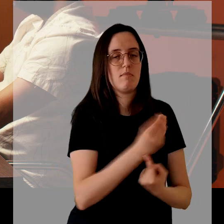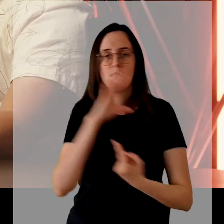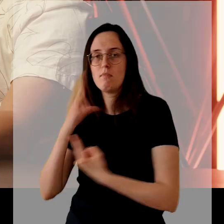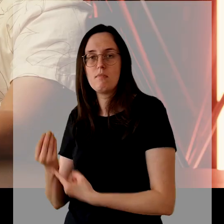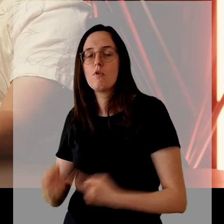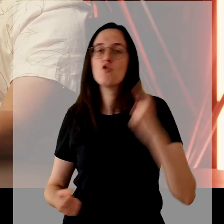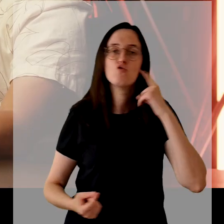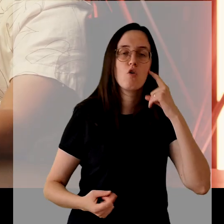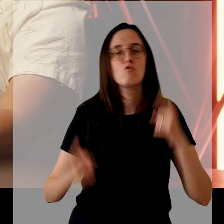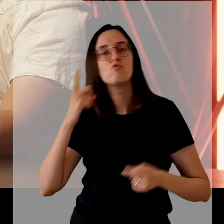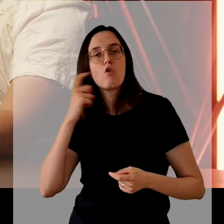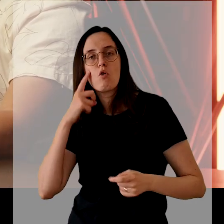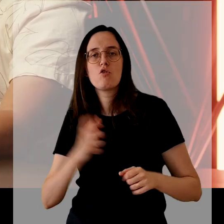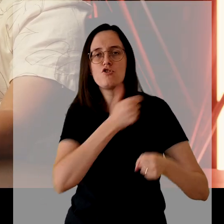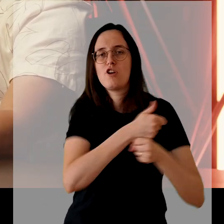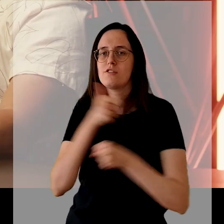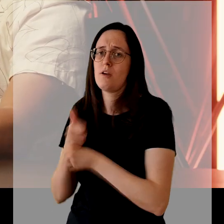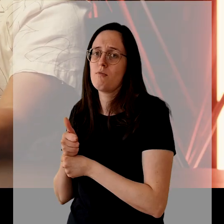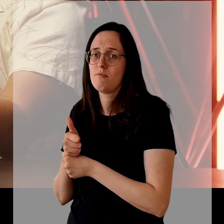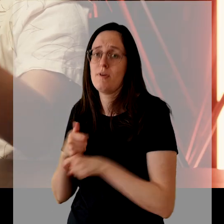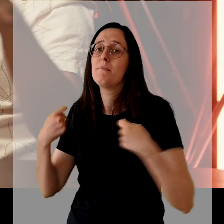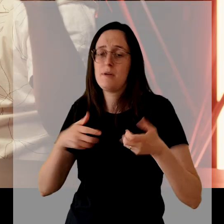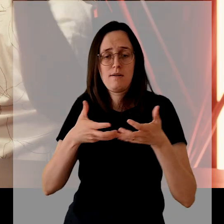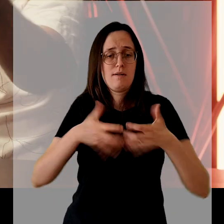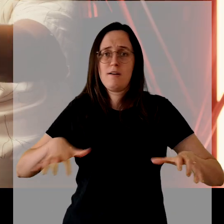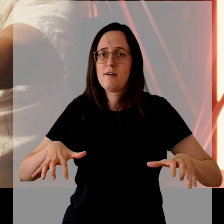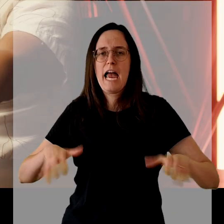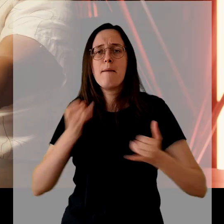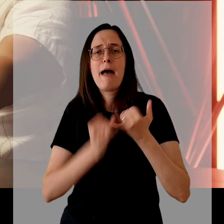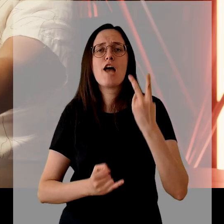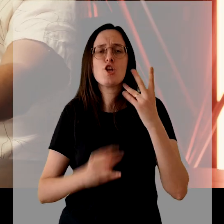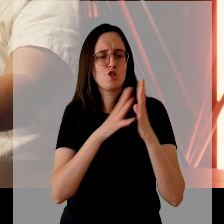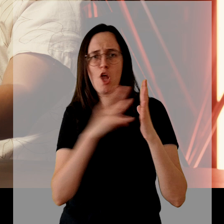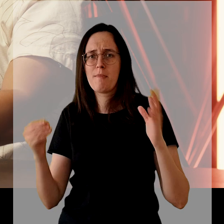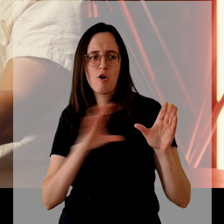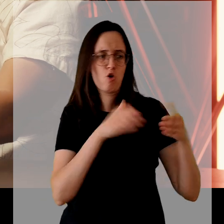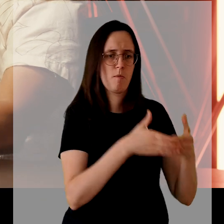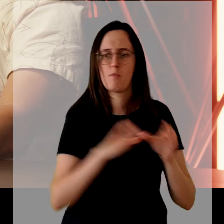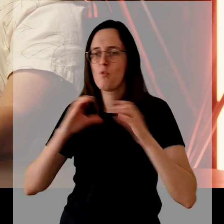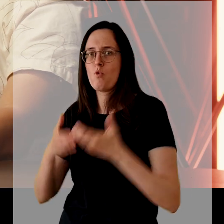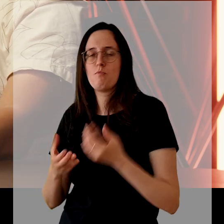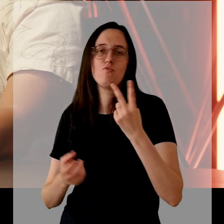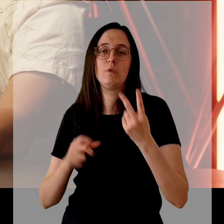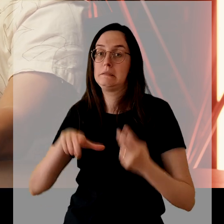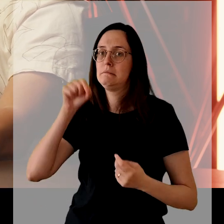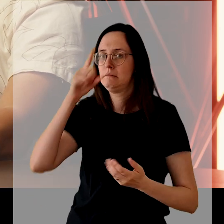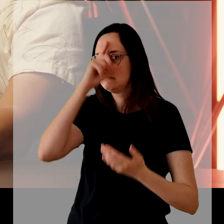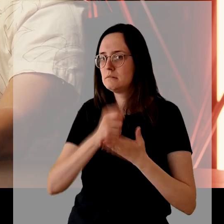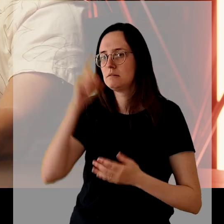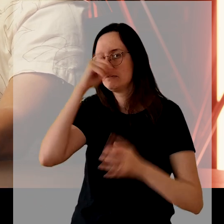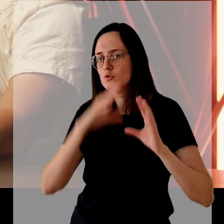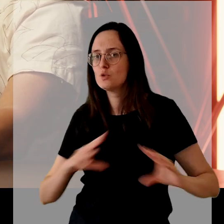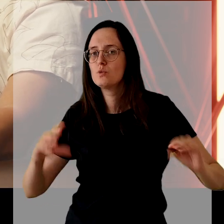arte, uma segunda unidade de som e uma segunda unidade de direção. Então você tem que ter uma segunda unidade de todo mundo, completa. Então é uma escolha